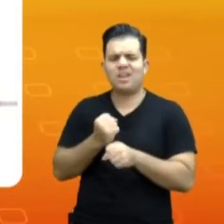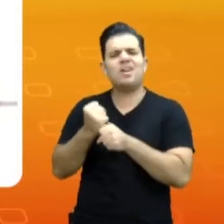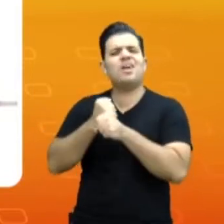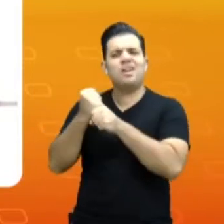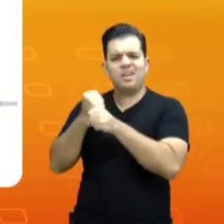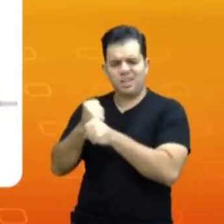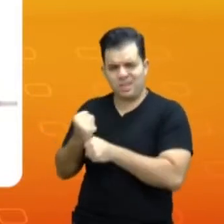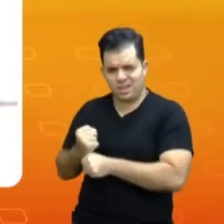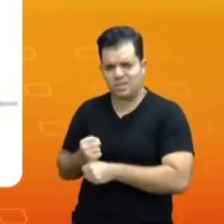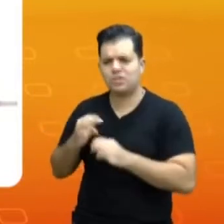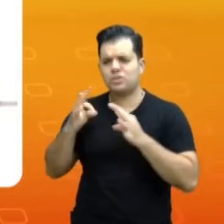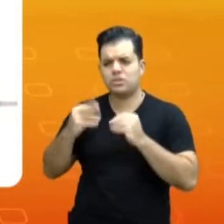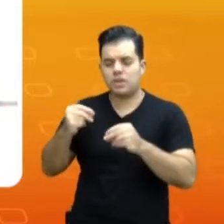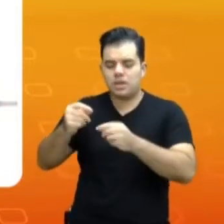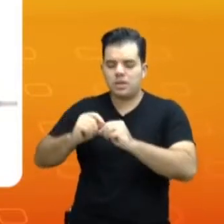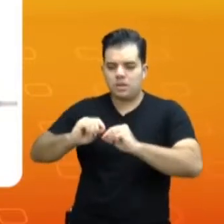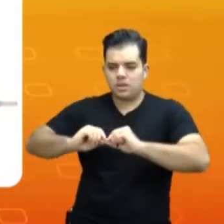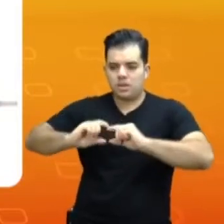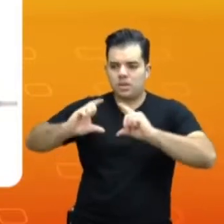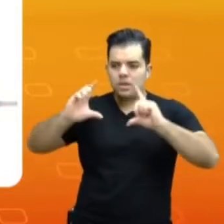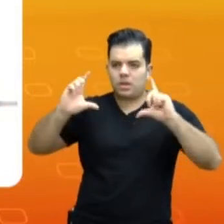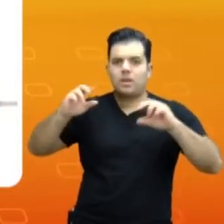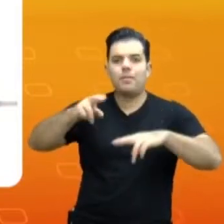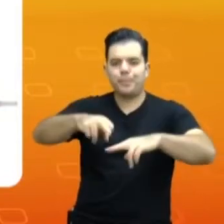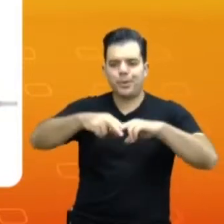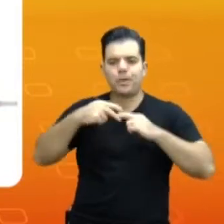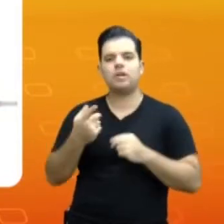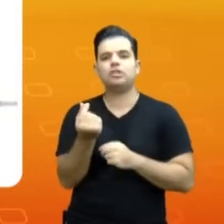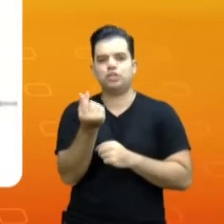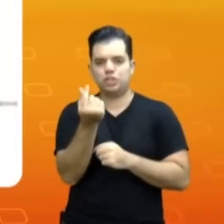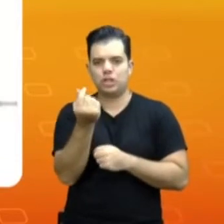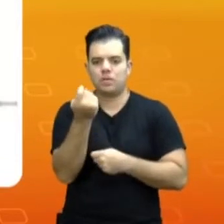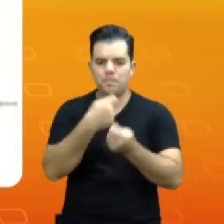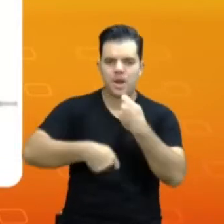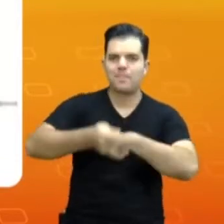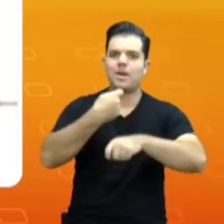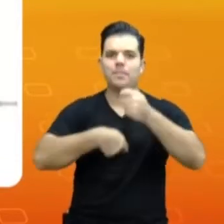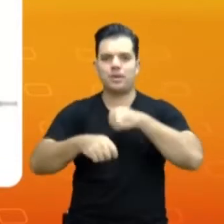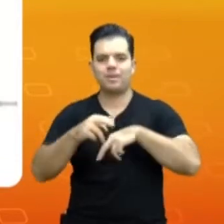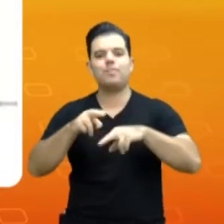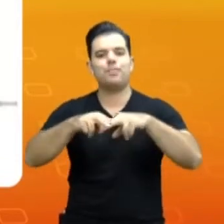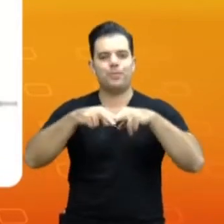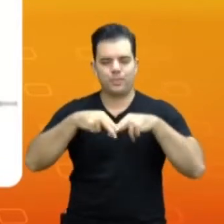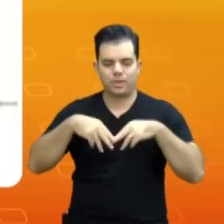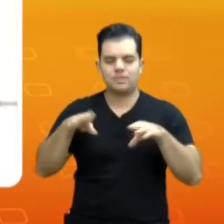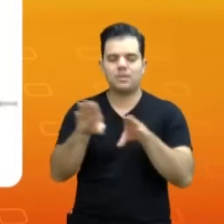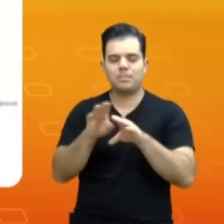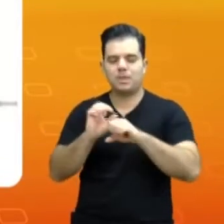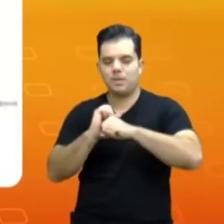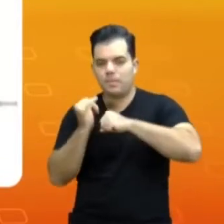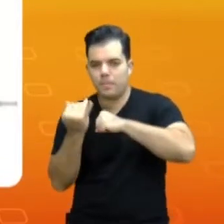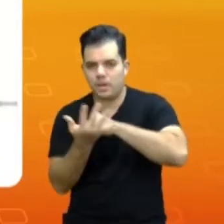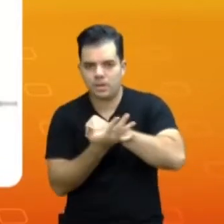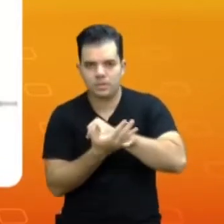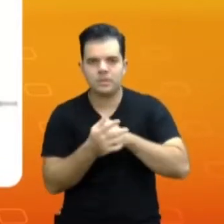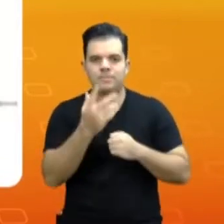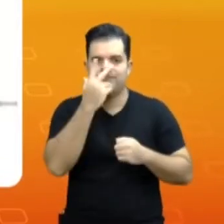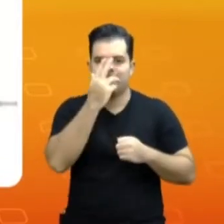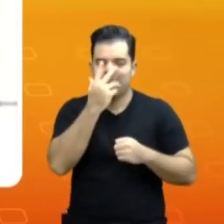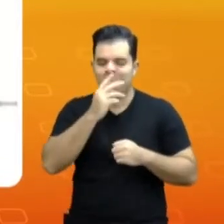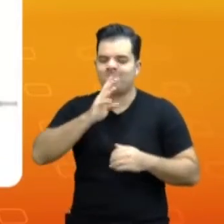né? E vem aumentando por questões financeiras, mas agora, pela questão da pandemia, teve, como você falou,